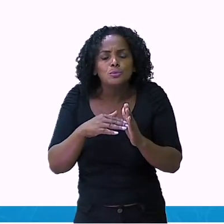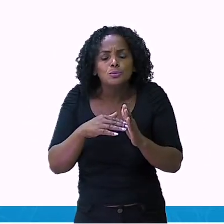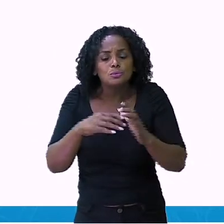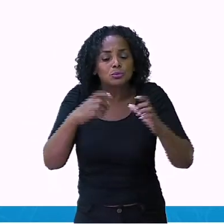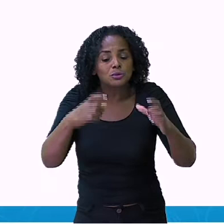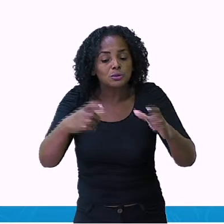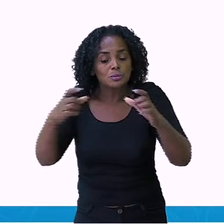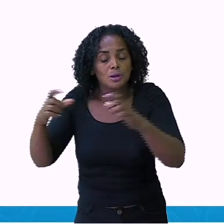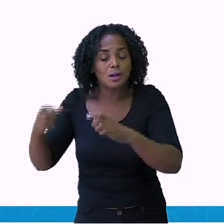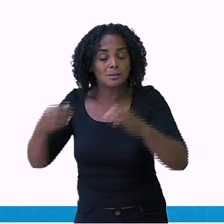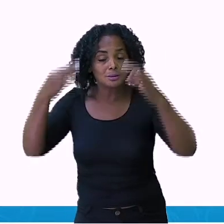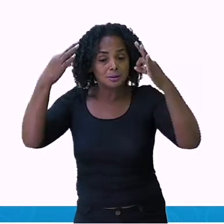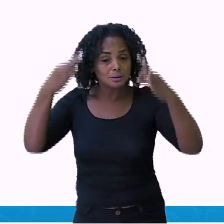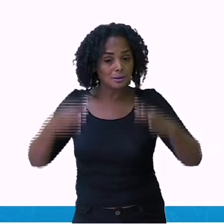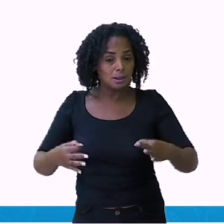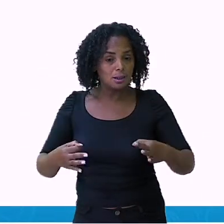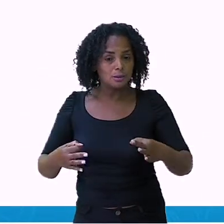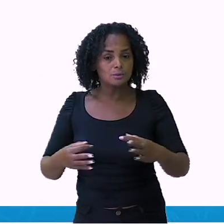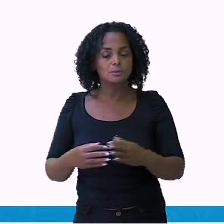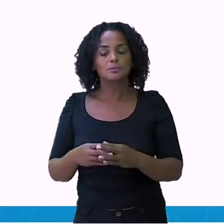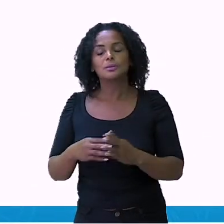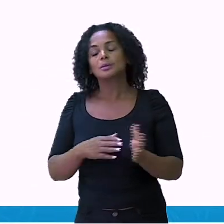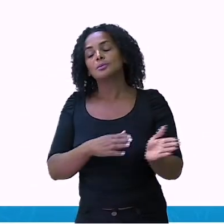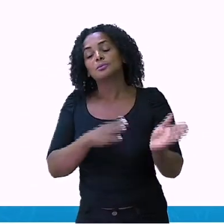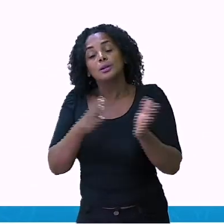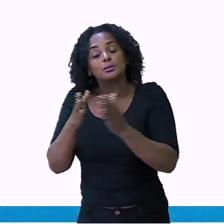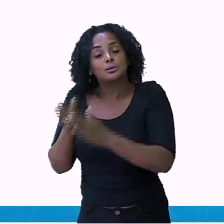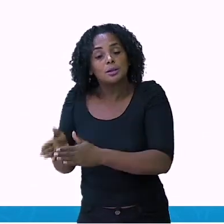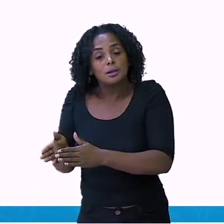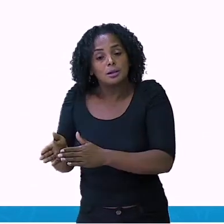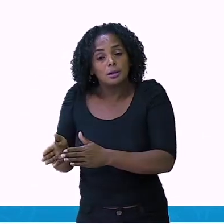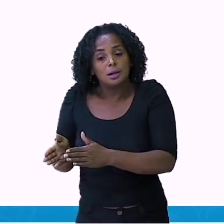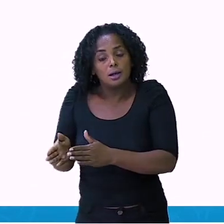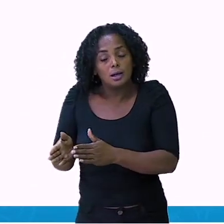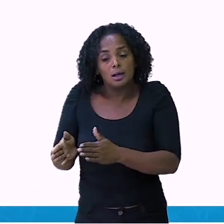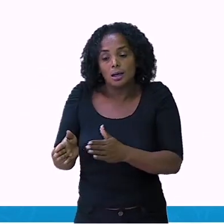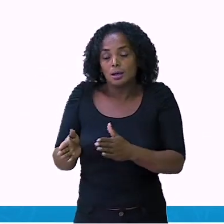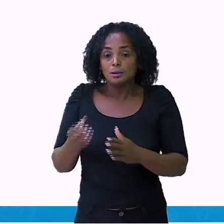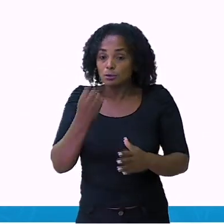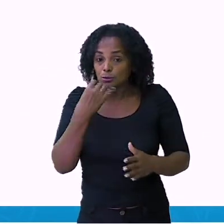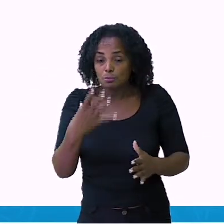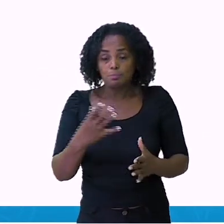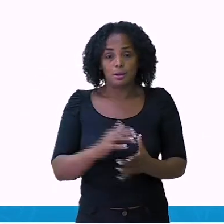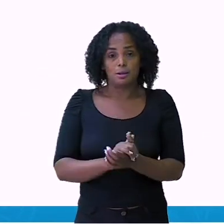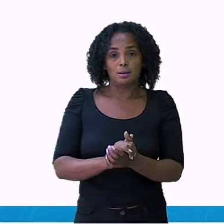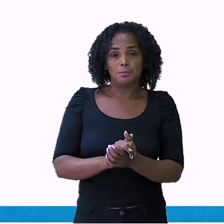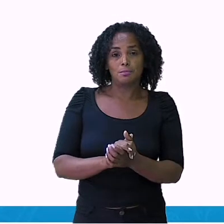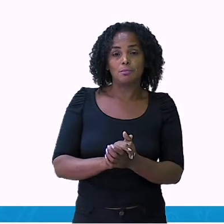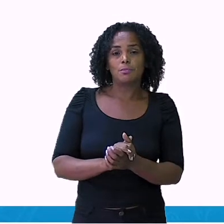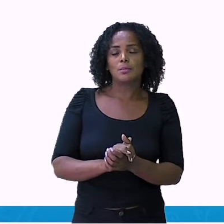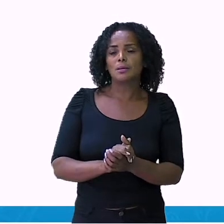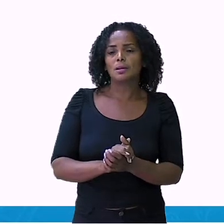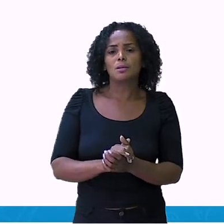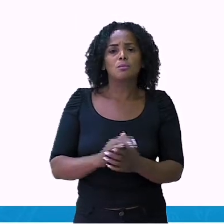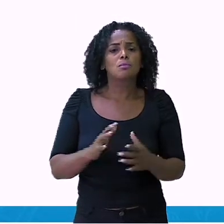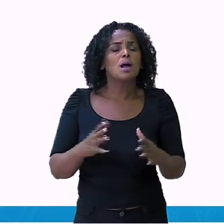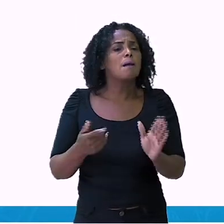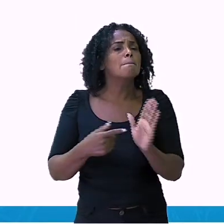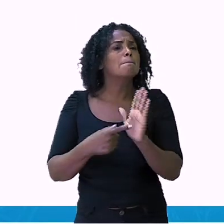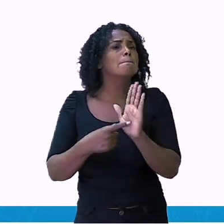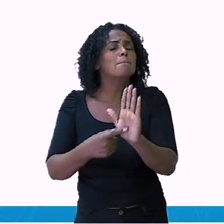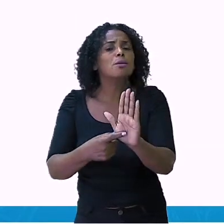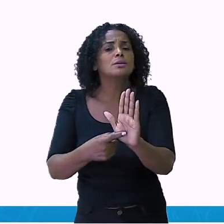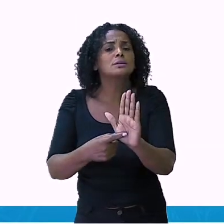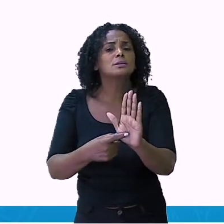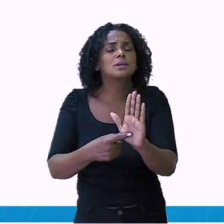para as pessoas, faz o quê? Com que essa engrenagem ela funcione bem. Então, estabelece aqui uma